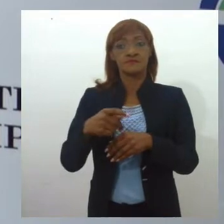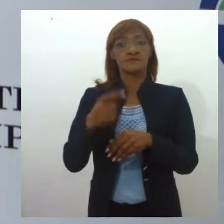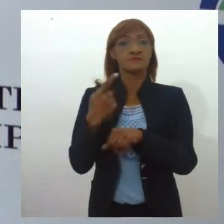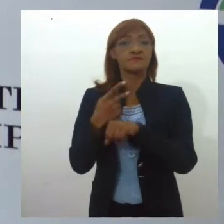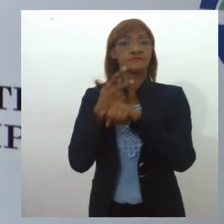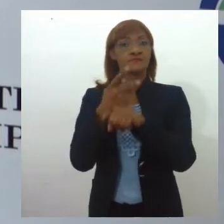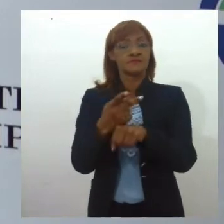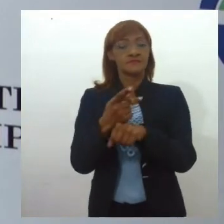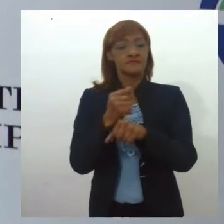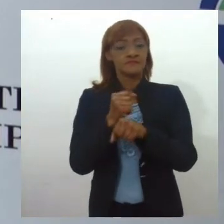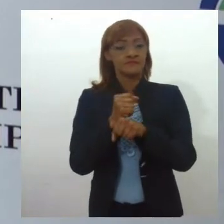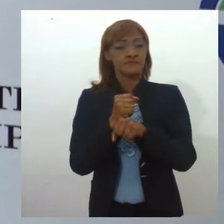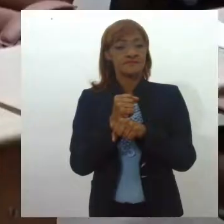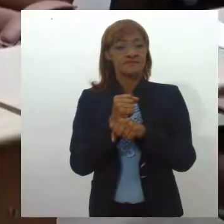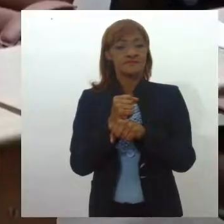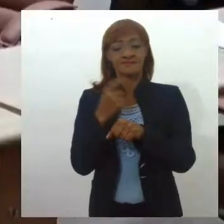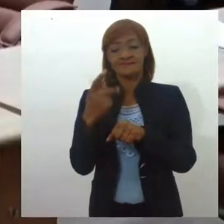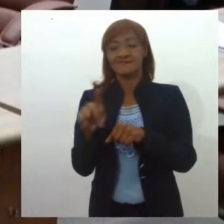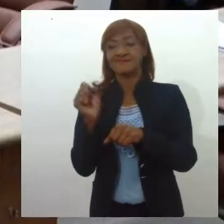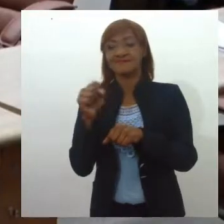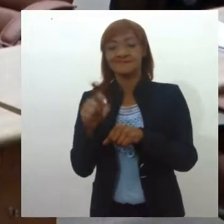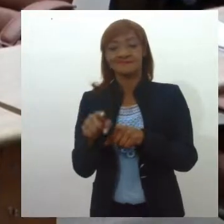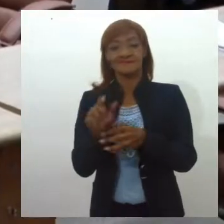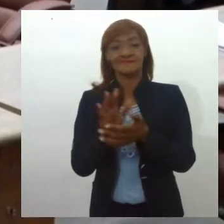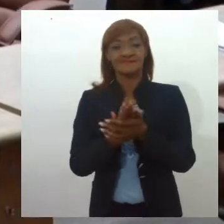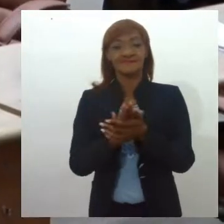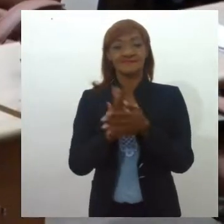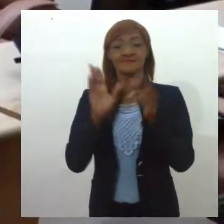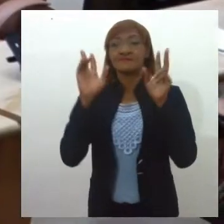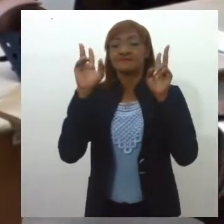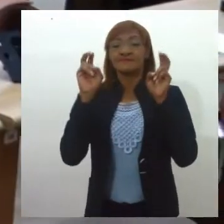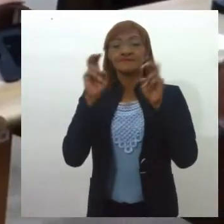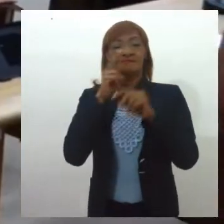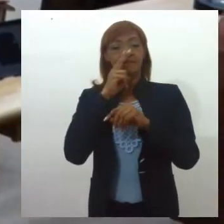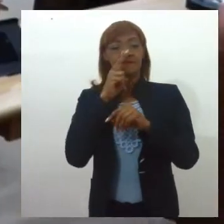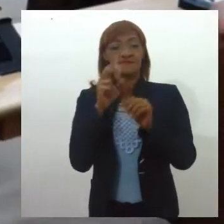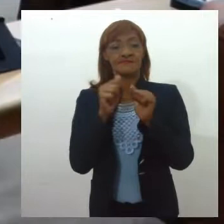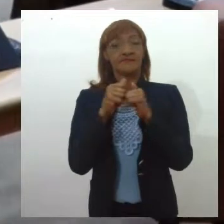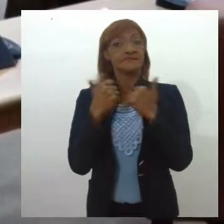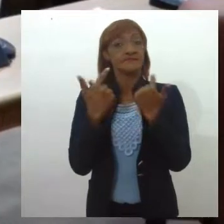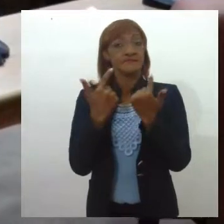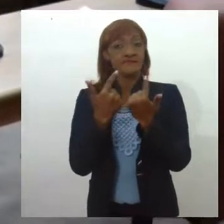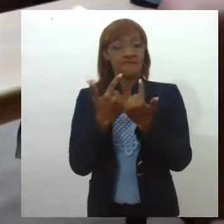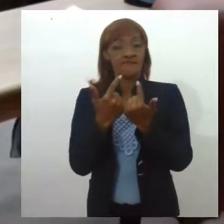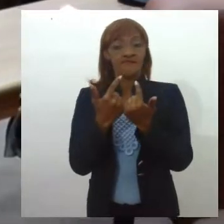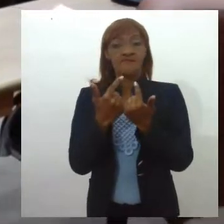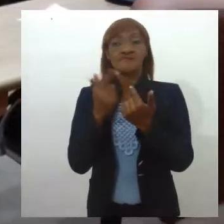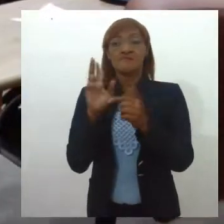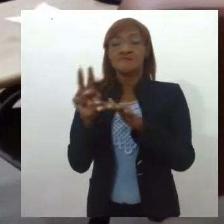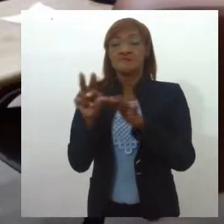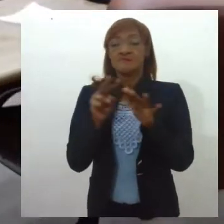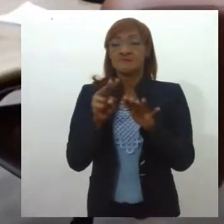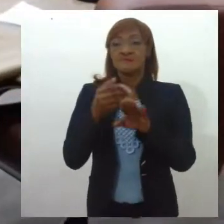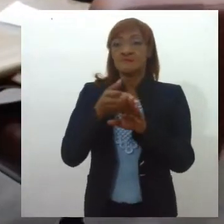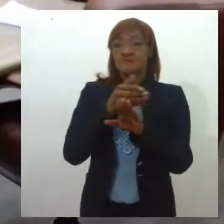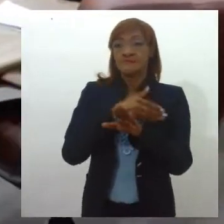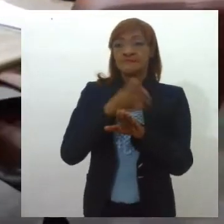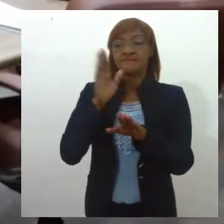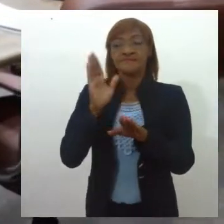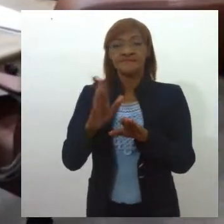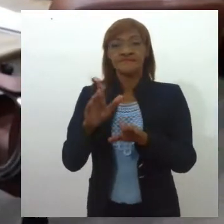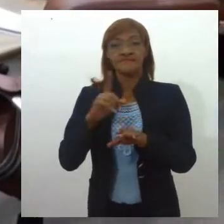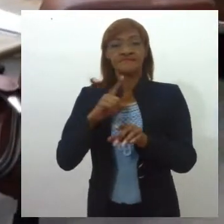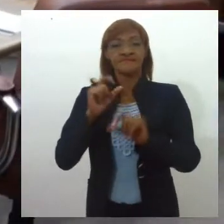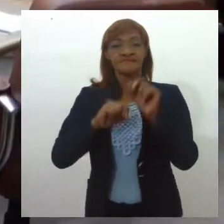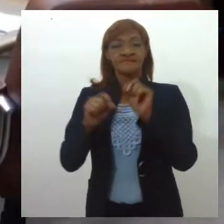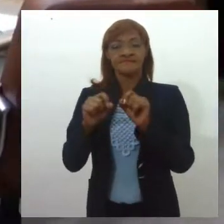gente traga o prêmio para Sergipe. Um dos temas de maior repercussão na Assembleia Legislativa de Sergipe nesta semana foi a absolvição da chapa